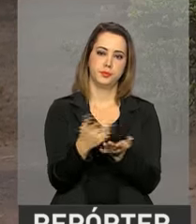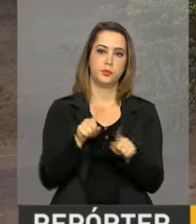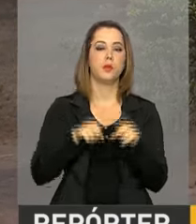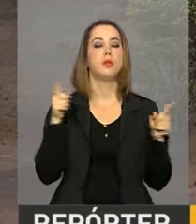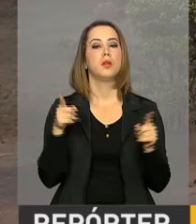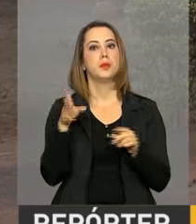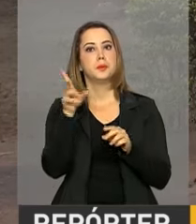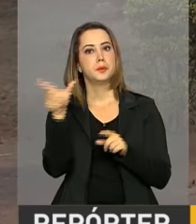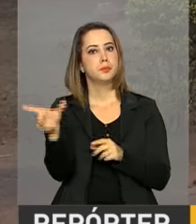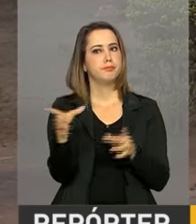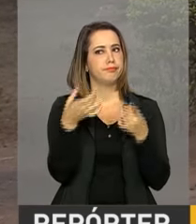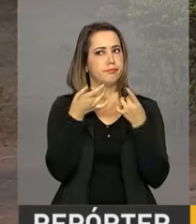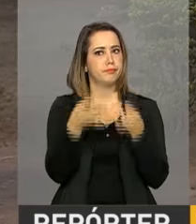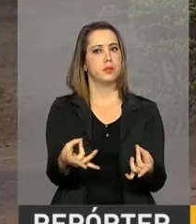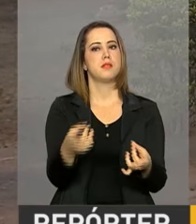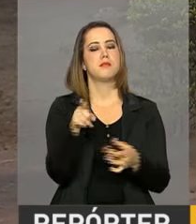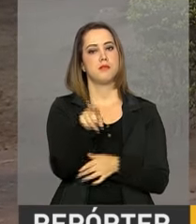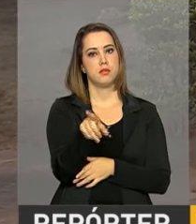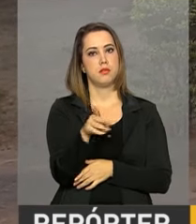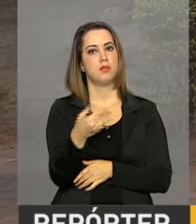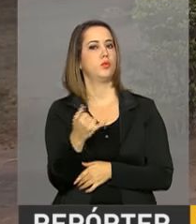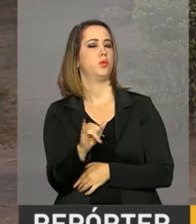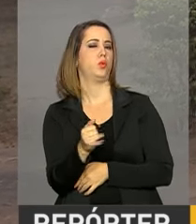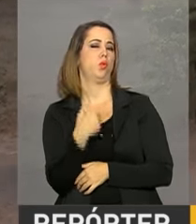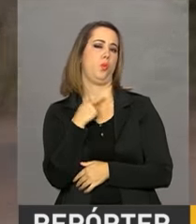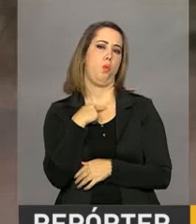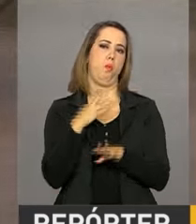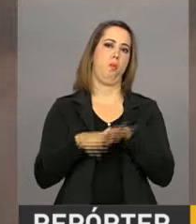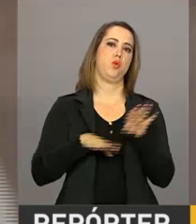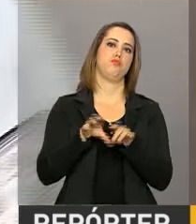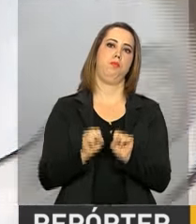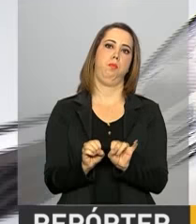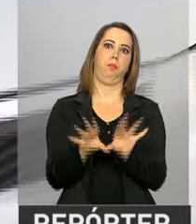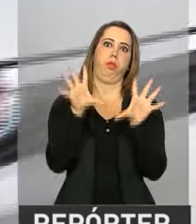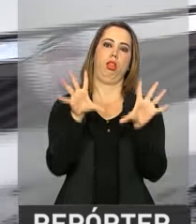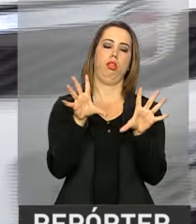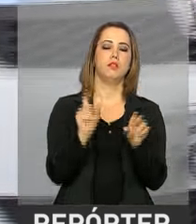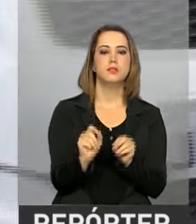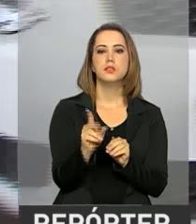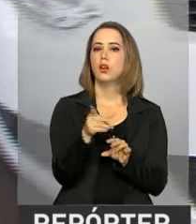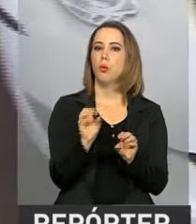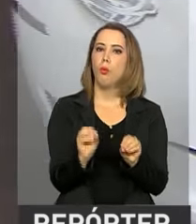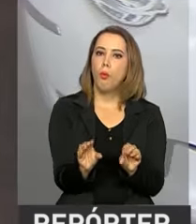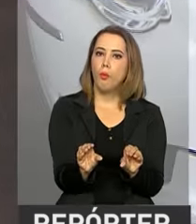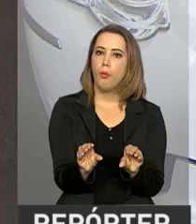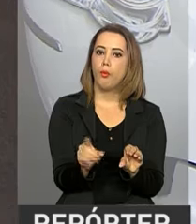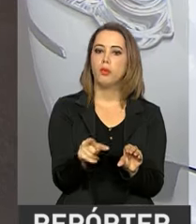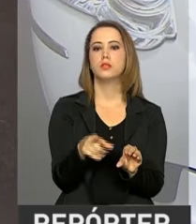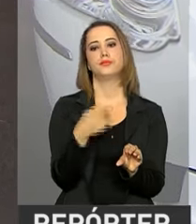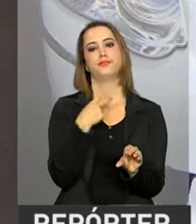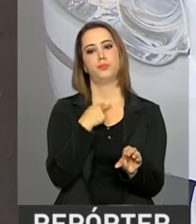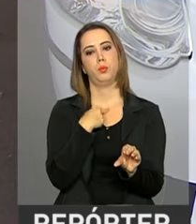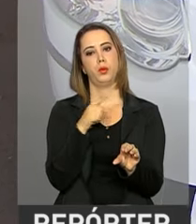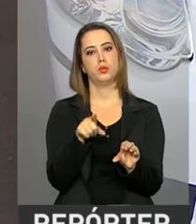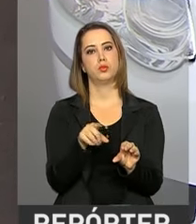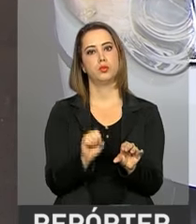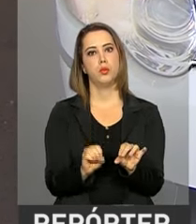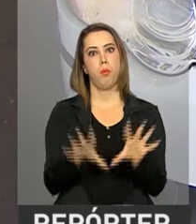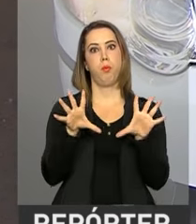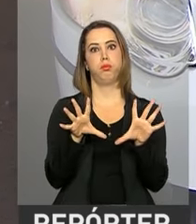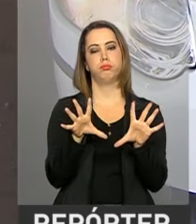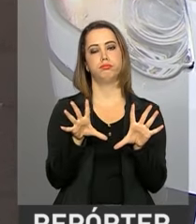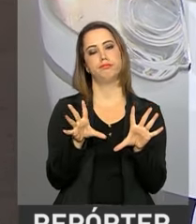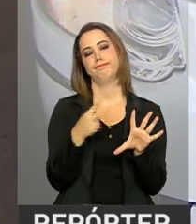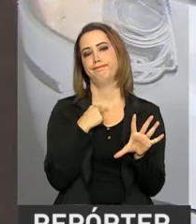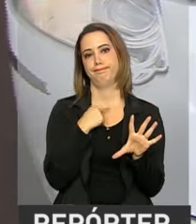Mas atenção motorista, não é permitido qualquer tipo de farol. Não pode ser lanterna, luz